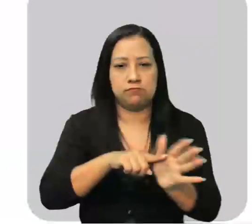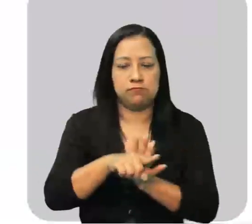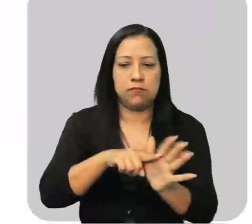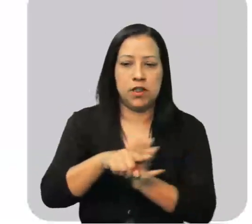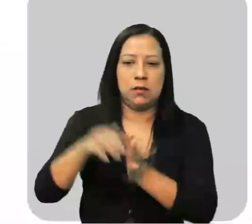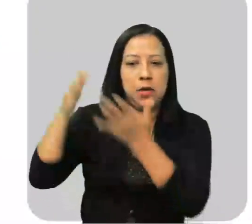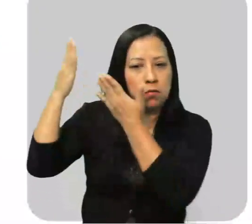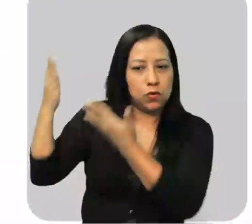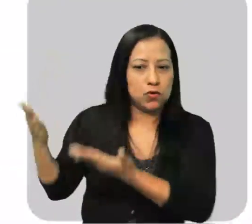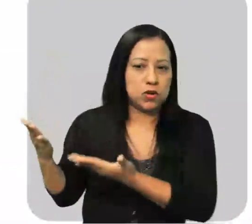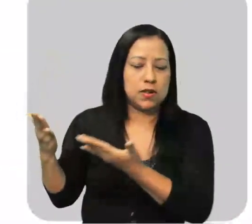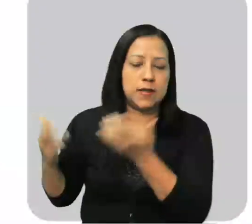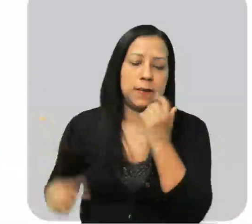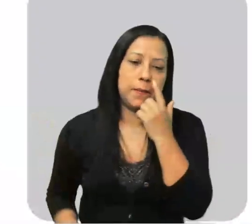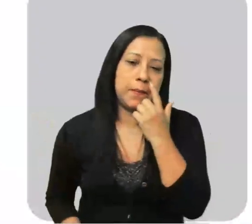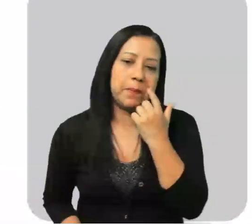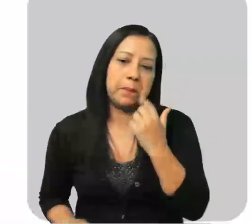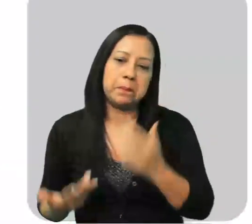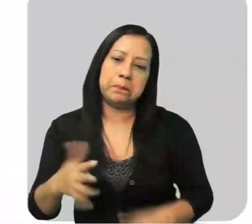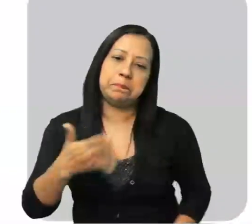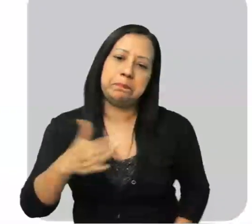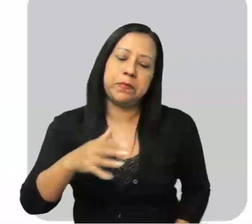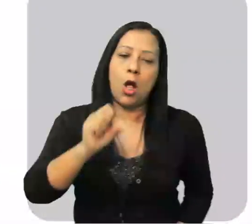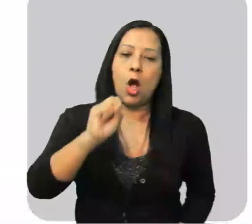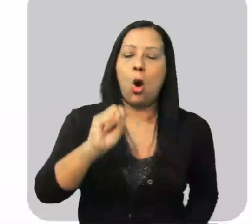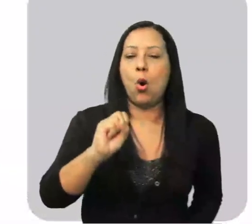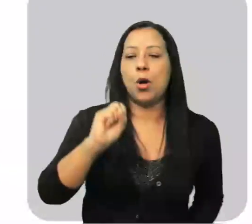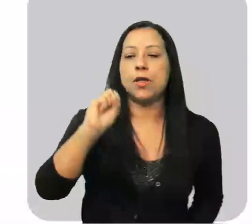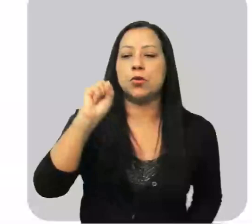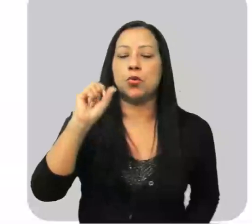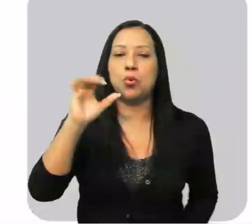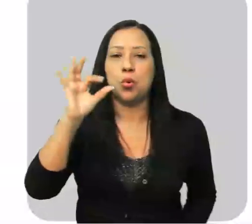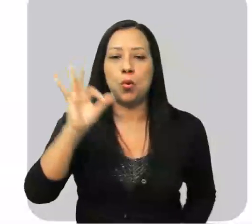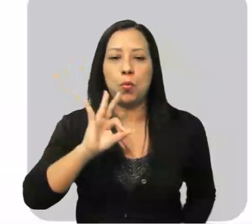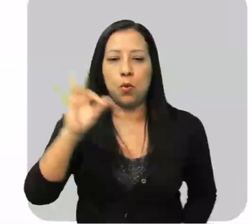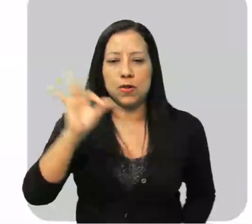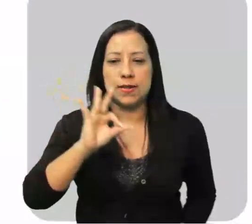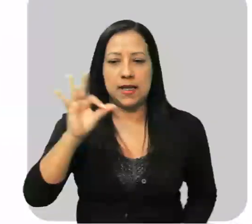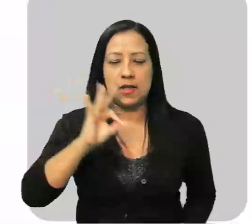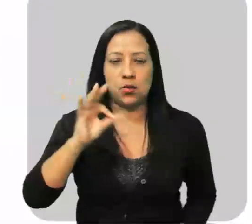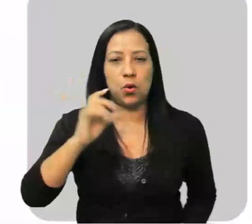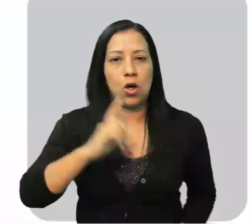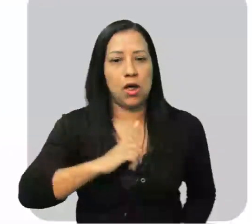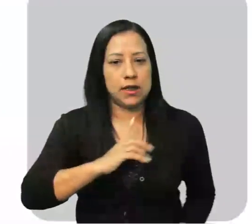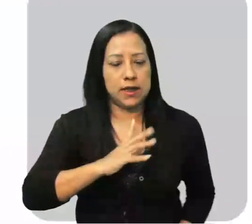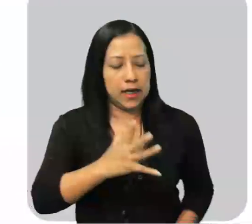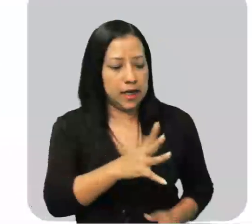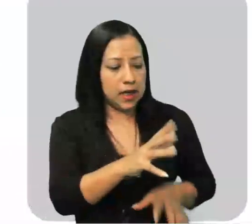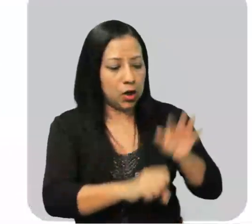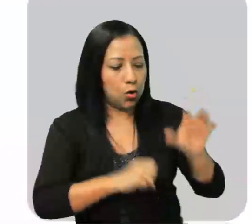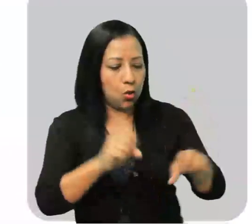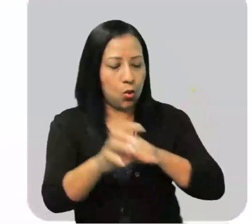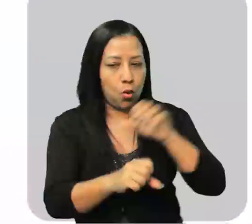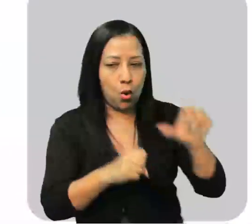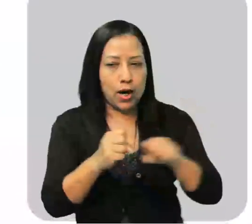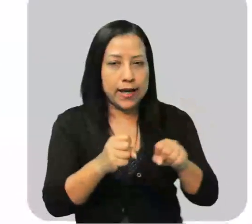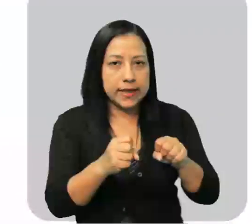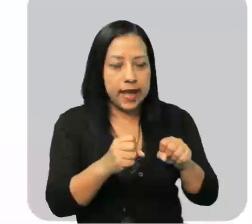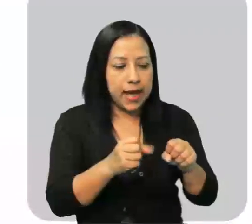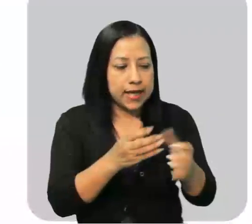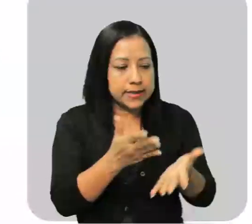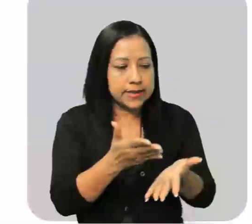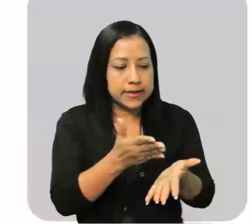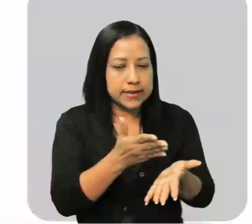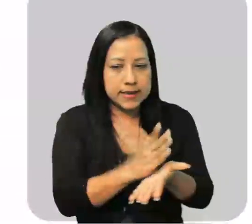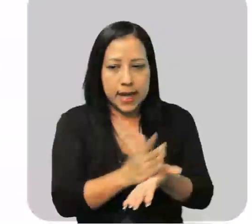demais. E quem fala isso é o IBGE, ok? Apenas 8% das cidades brasileiras têm